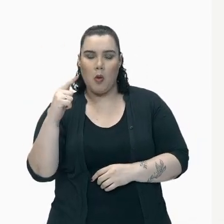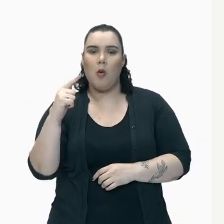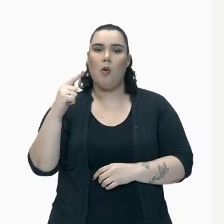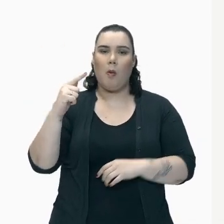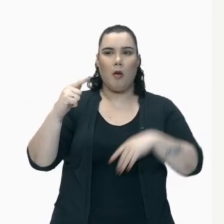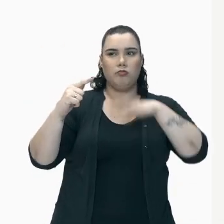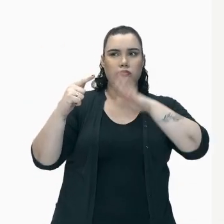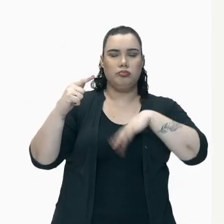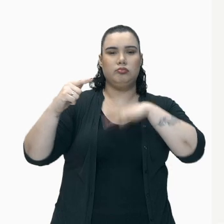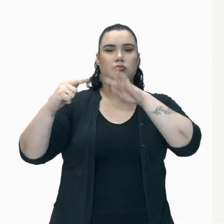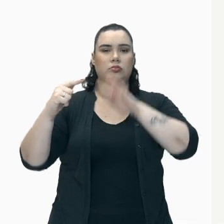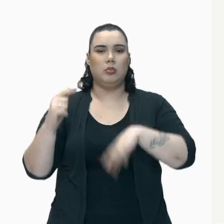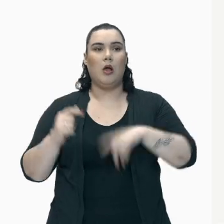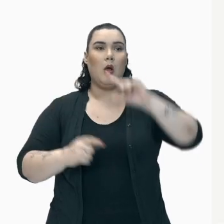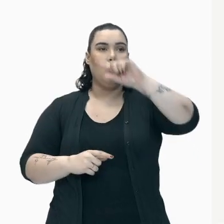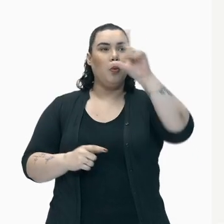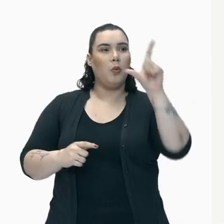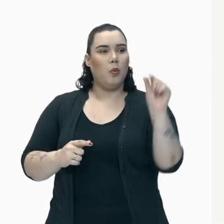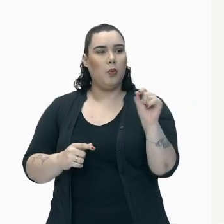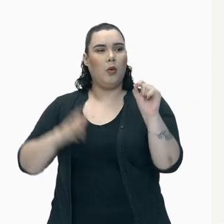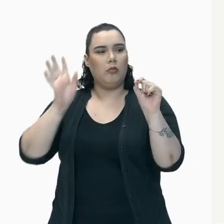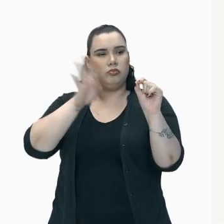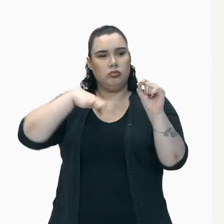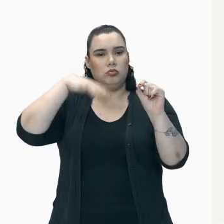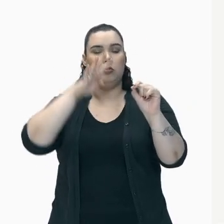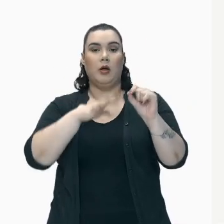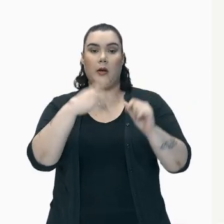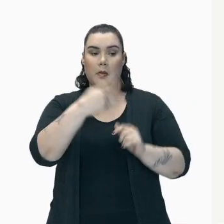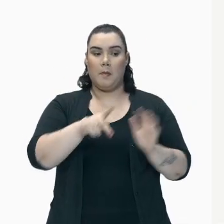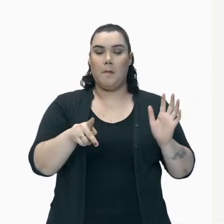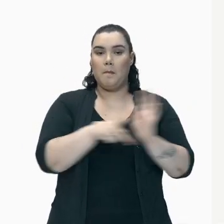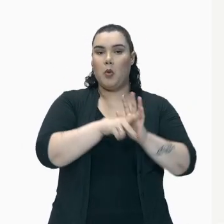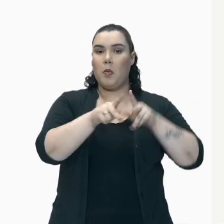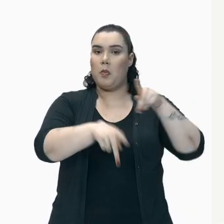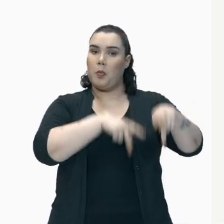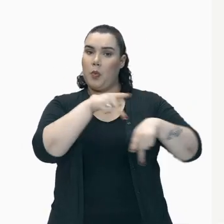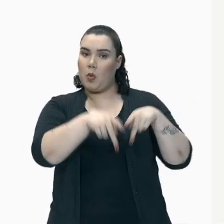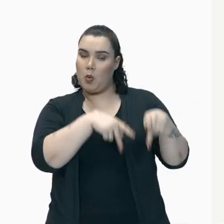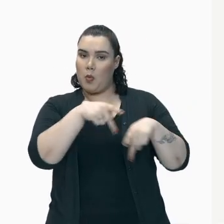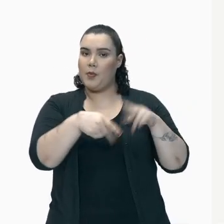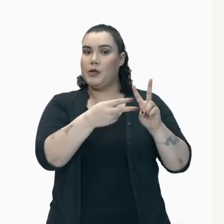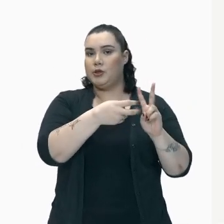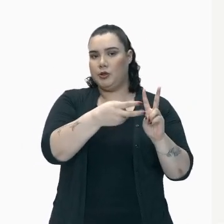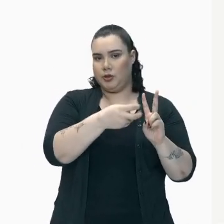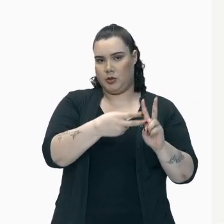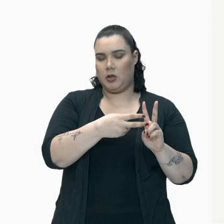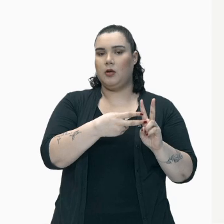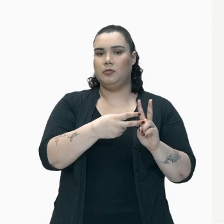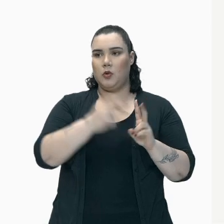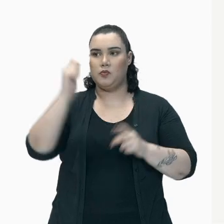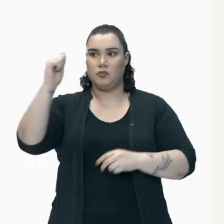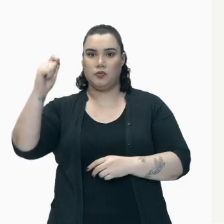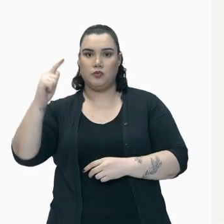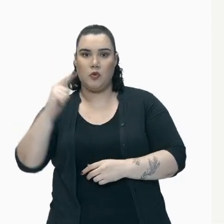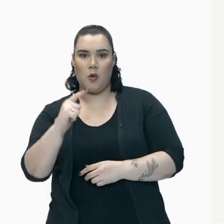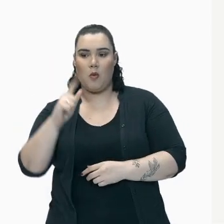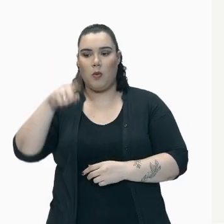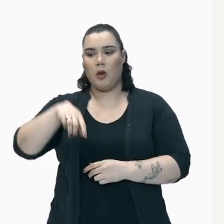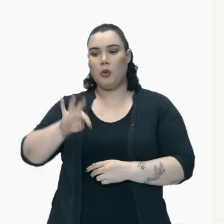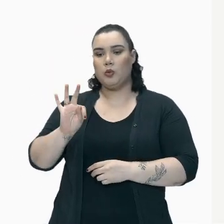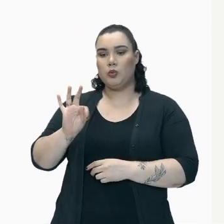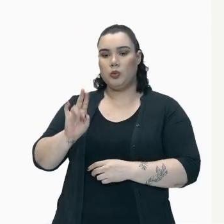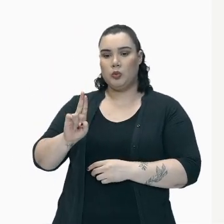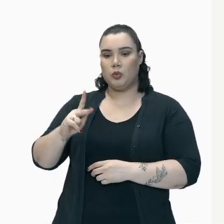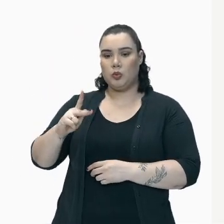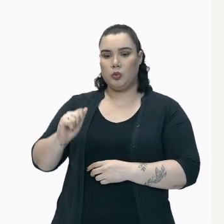Lendas misturadas aí com os conhecimentos indígenas que se referem à astronomia, que se referem